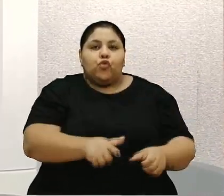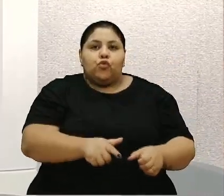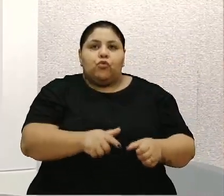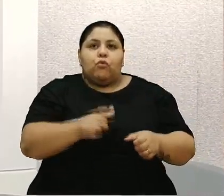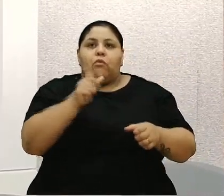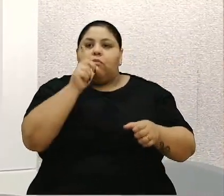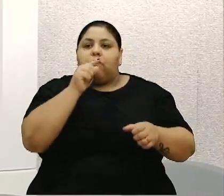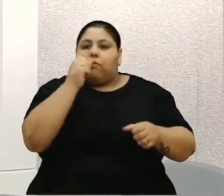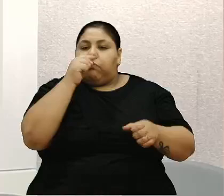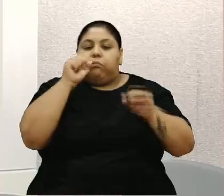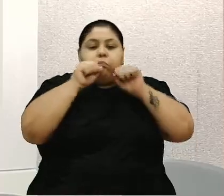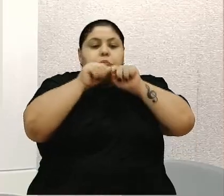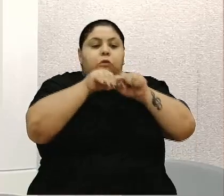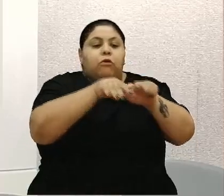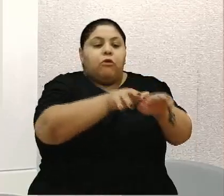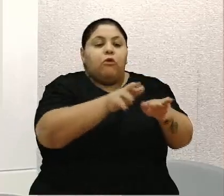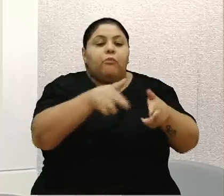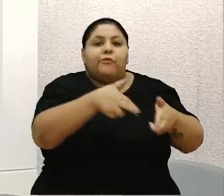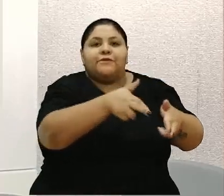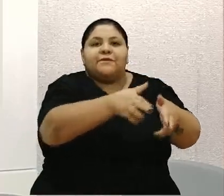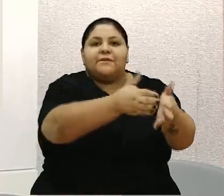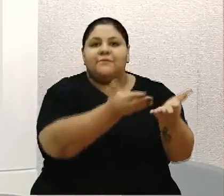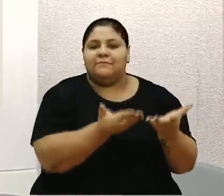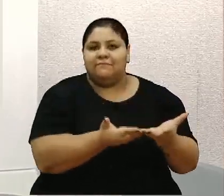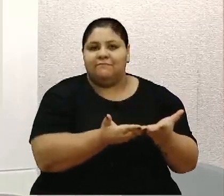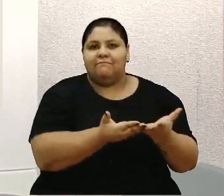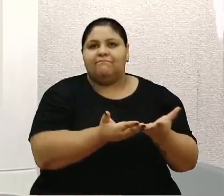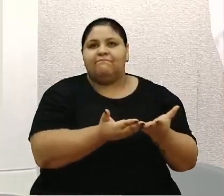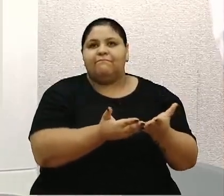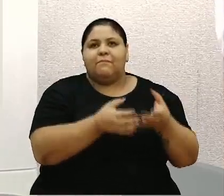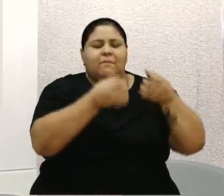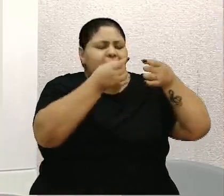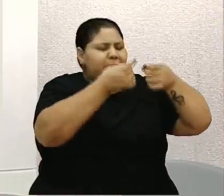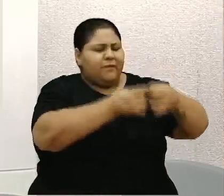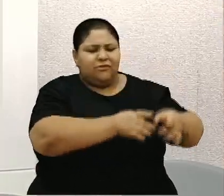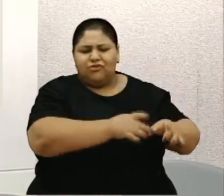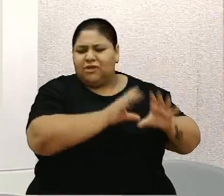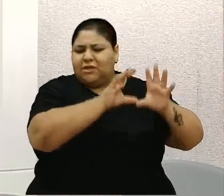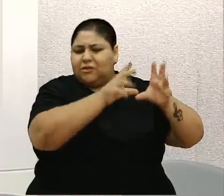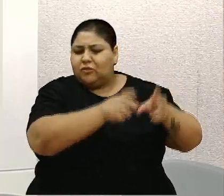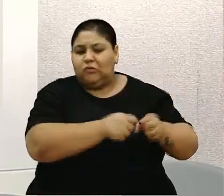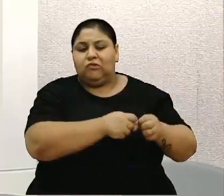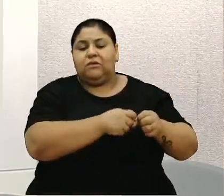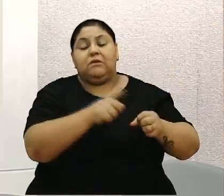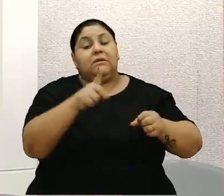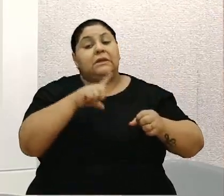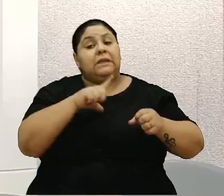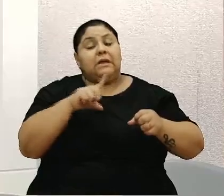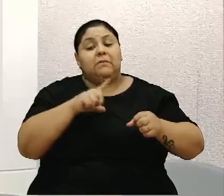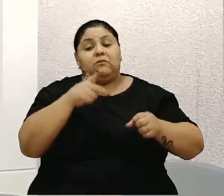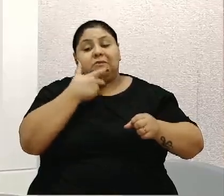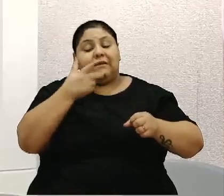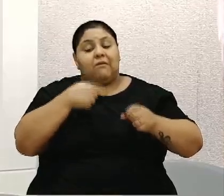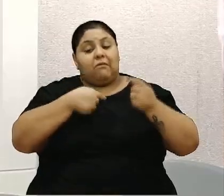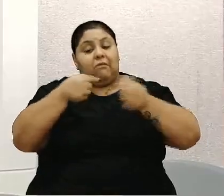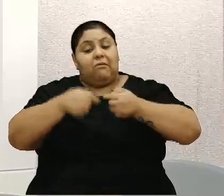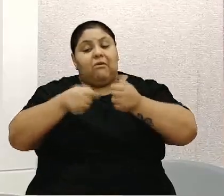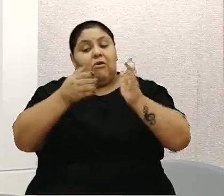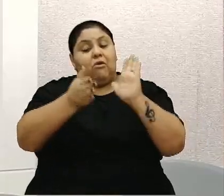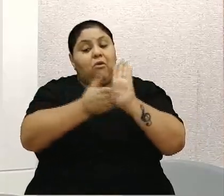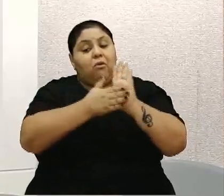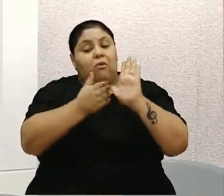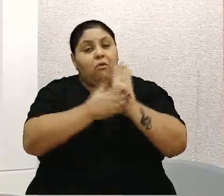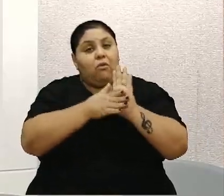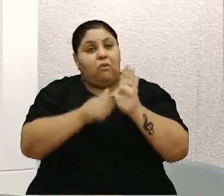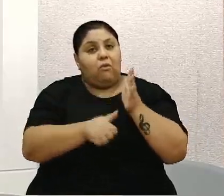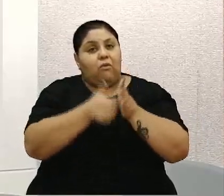ainda maior que qualquer outra coisa. É o esgoto poluindo todos os rios. Então nós temos que trazer esse debate, cobrar soluções.